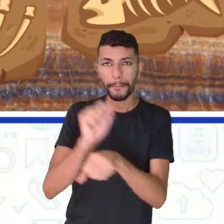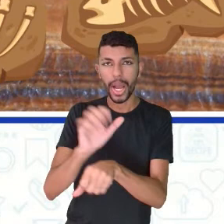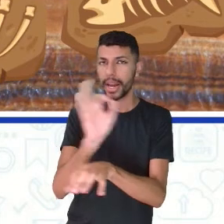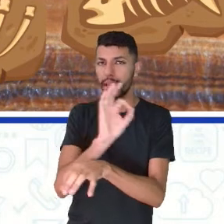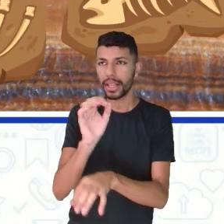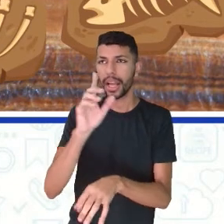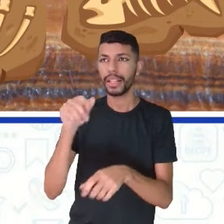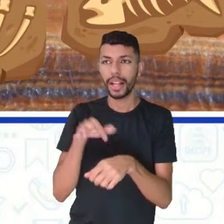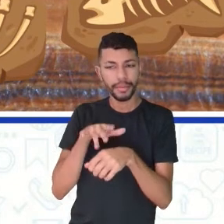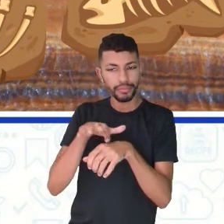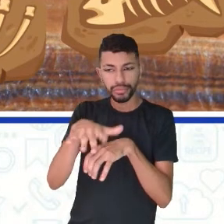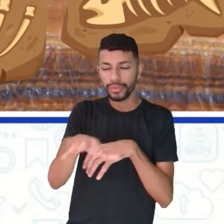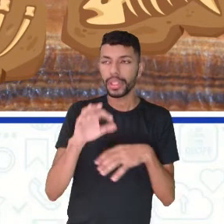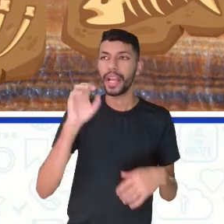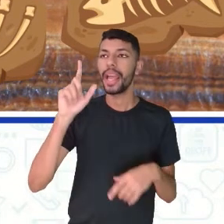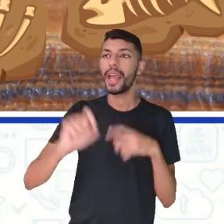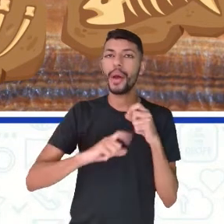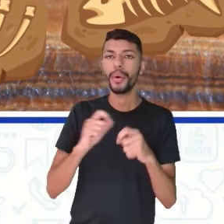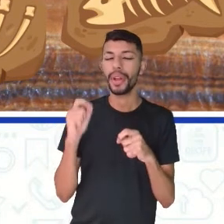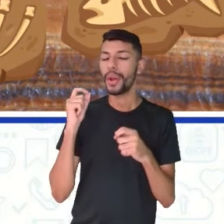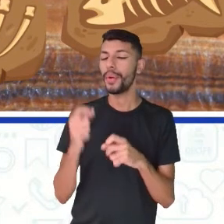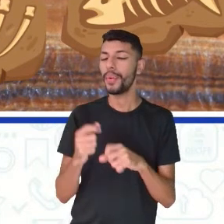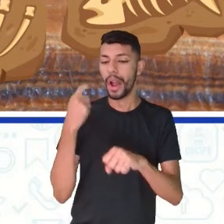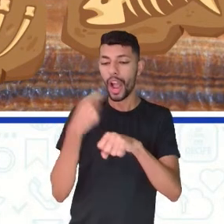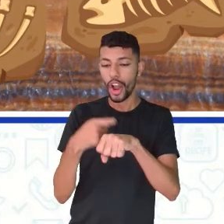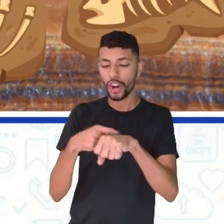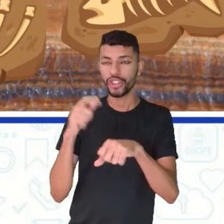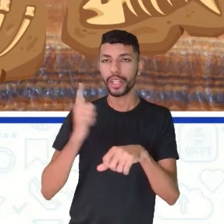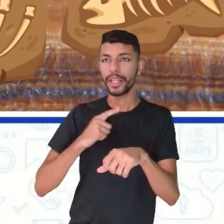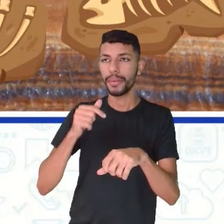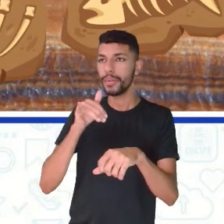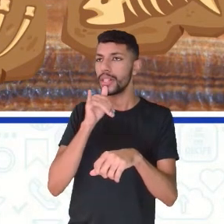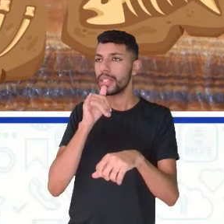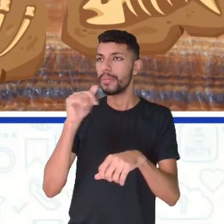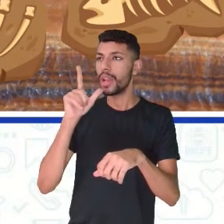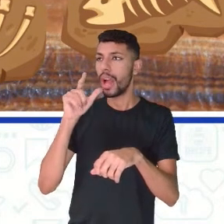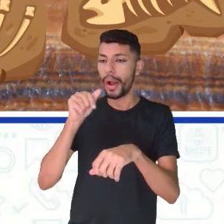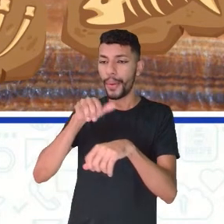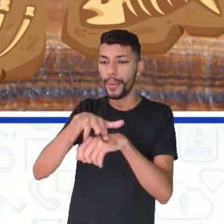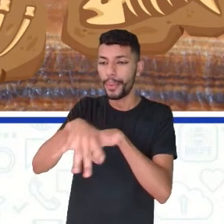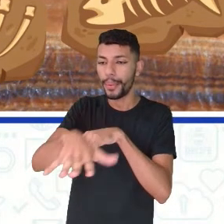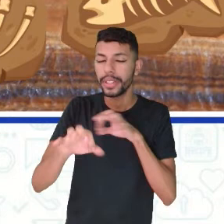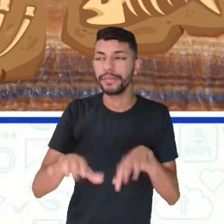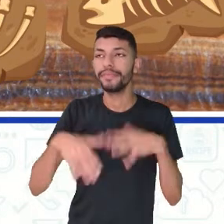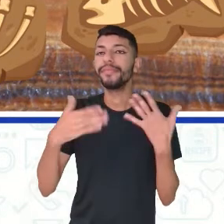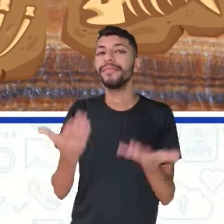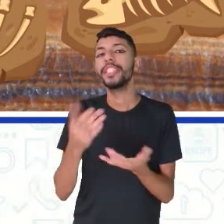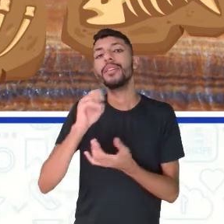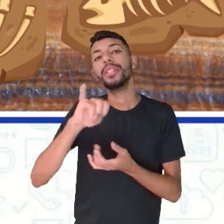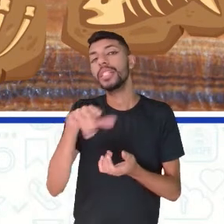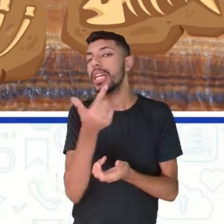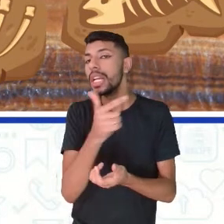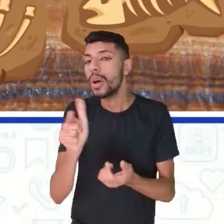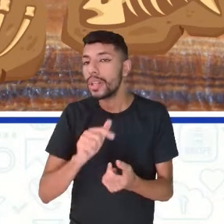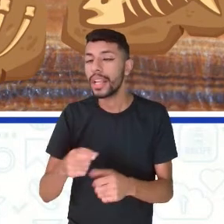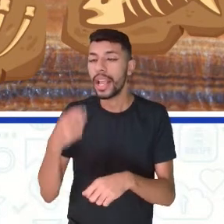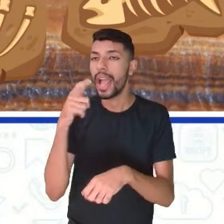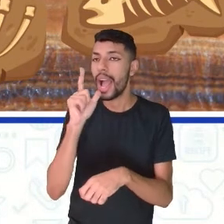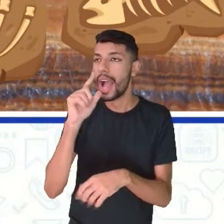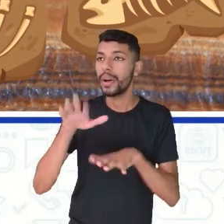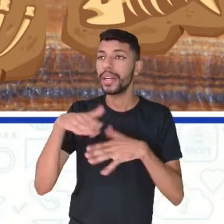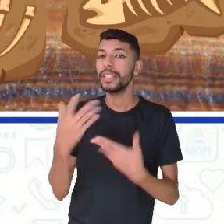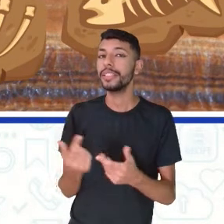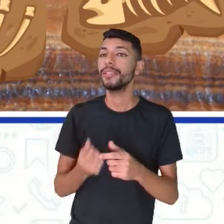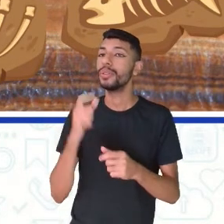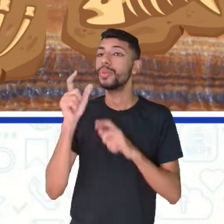rocha permeável, o que é que vai acontecer? Se não tem água, dificilmente a gente vai encontrar micro-organismos, que são as